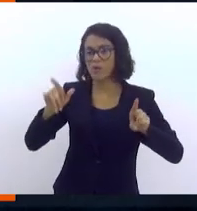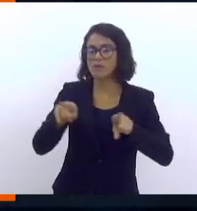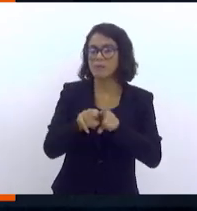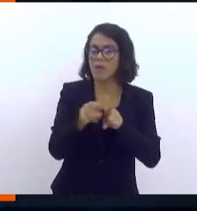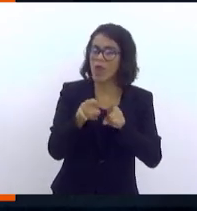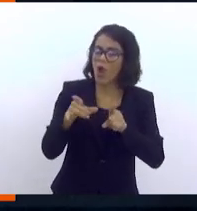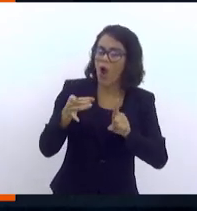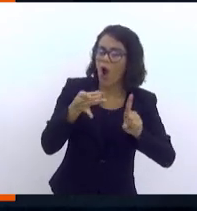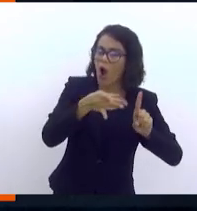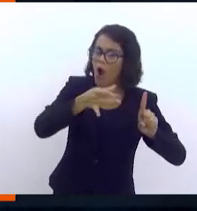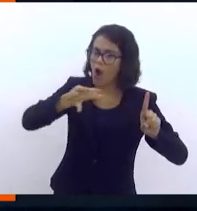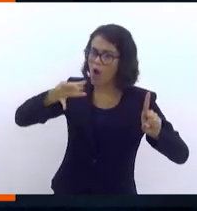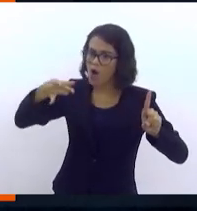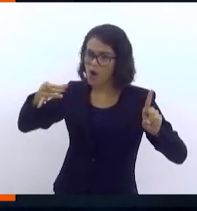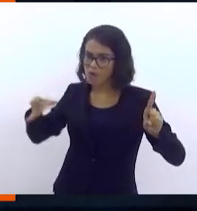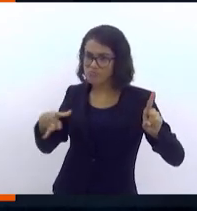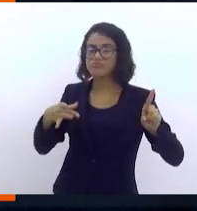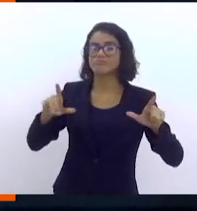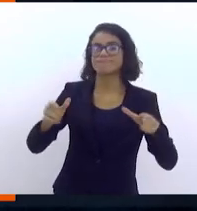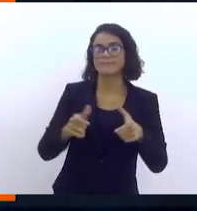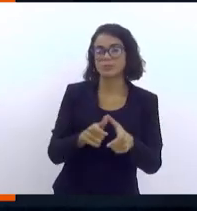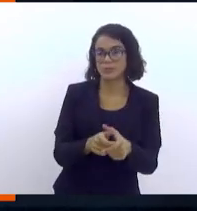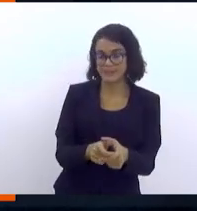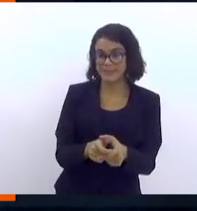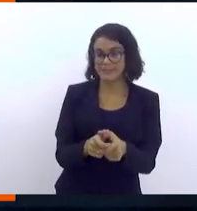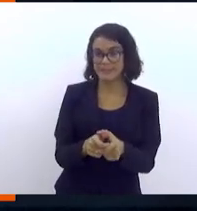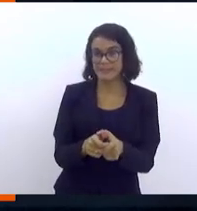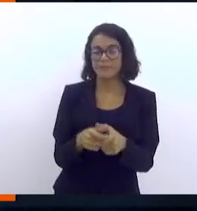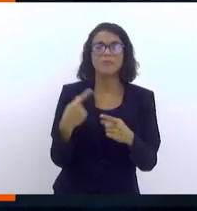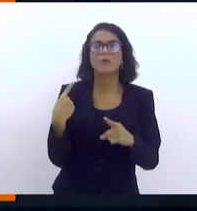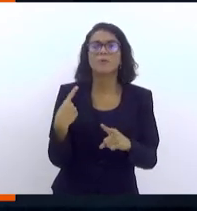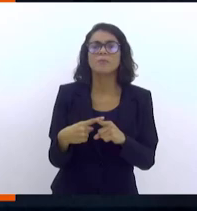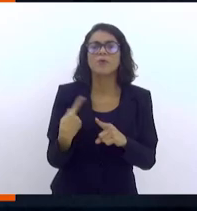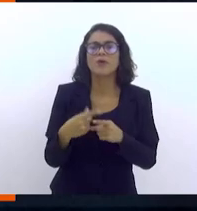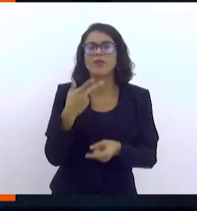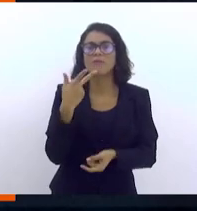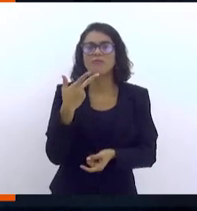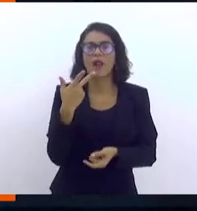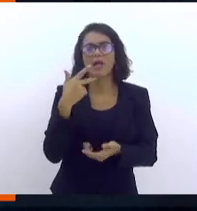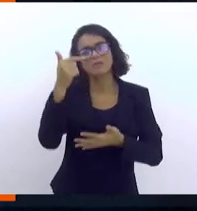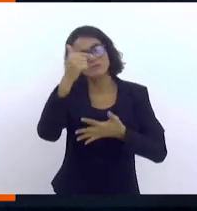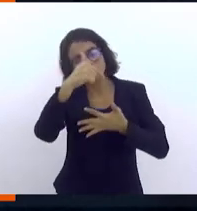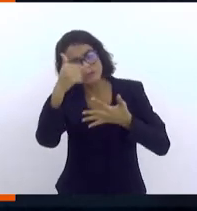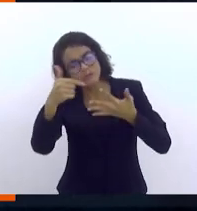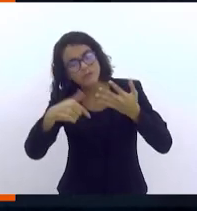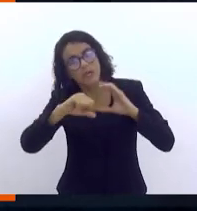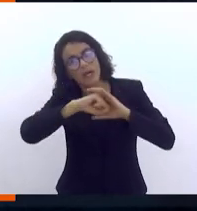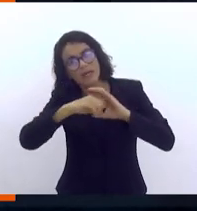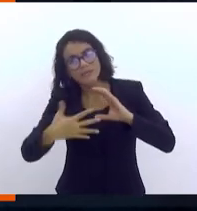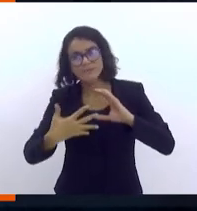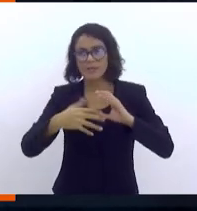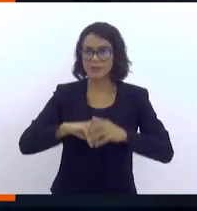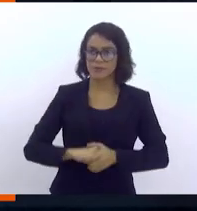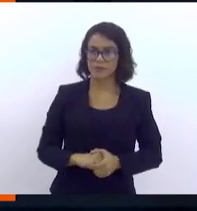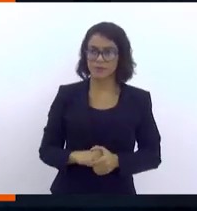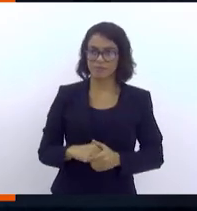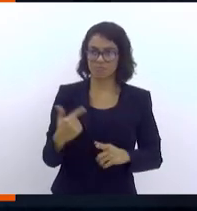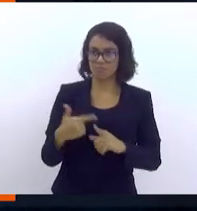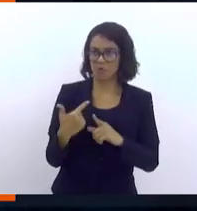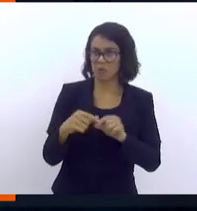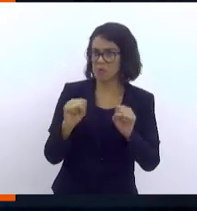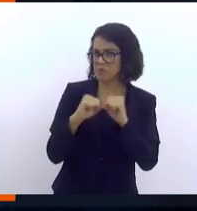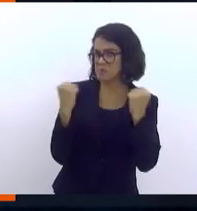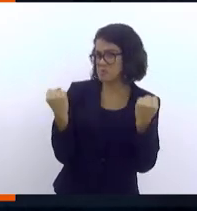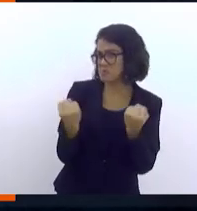Ódio contra grupos e populações minorizadas Por que que a gente está falando sobre todos esses aspectos e acho que os seminário que